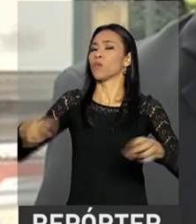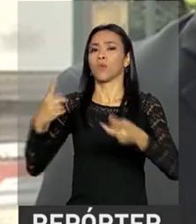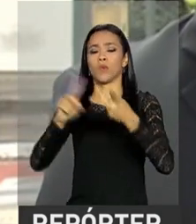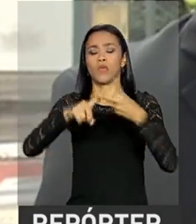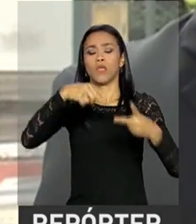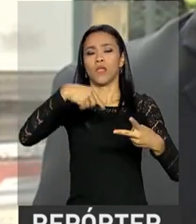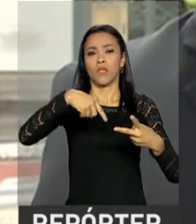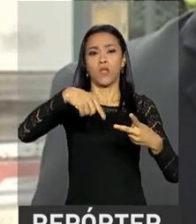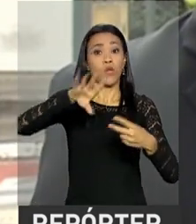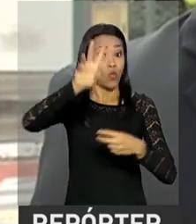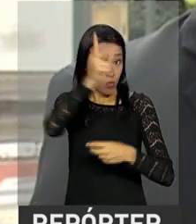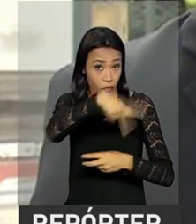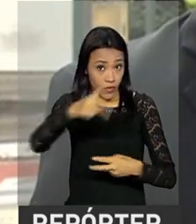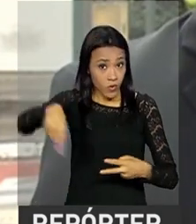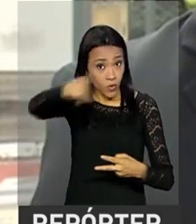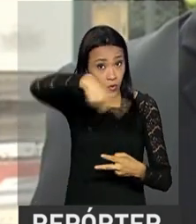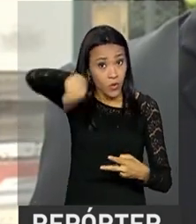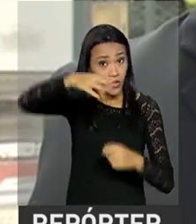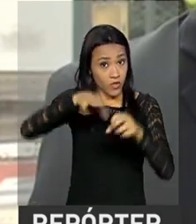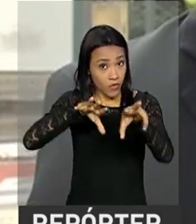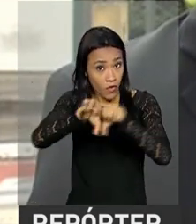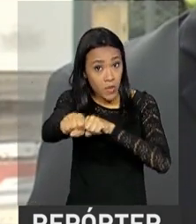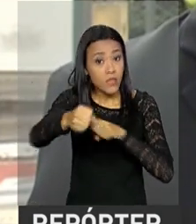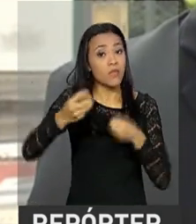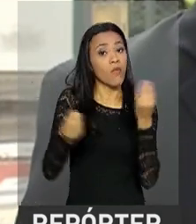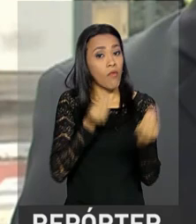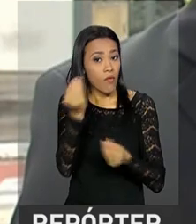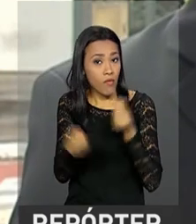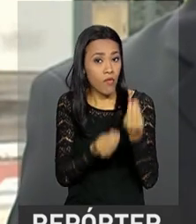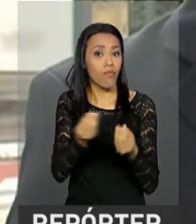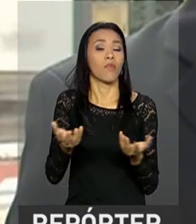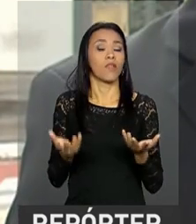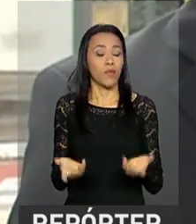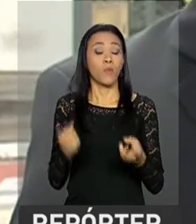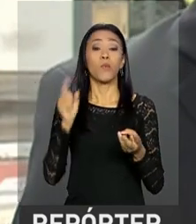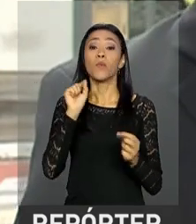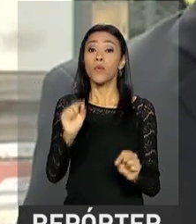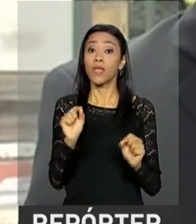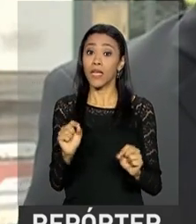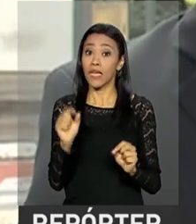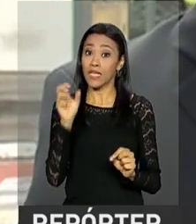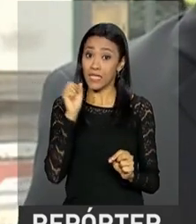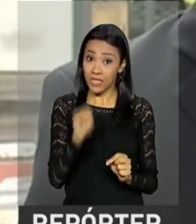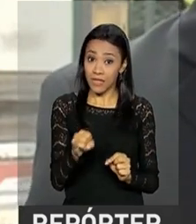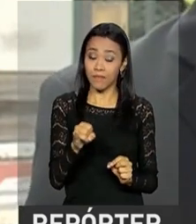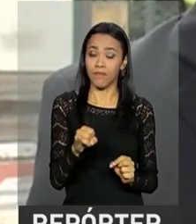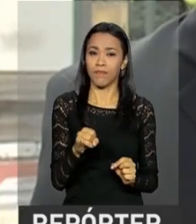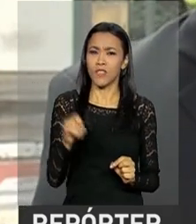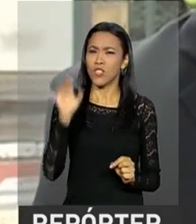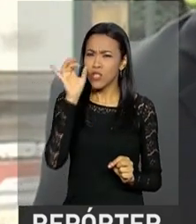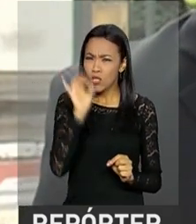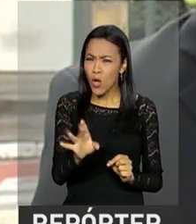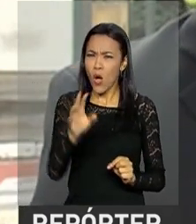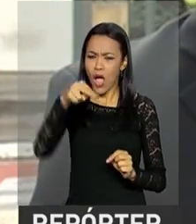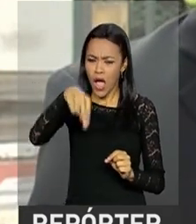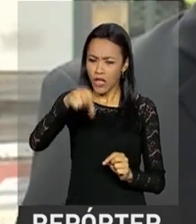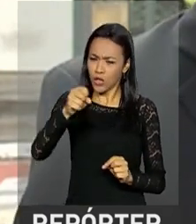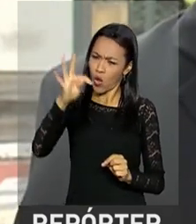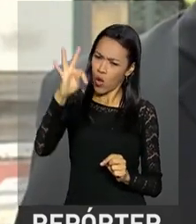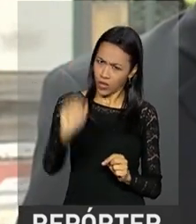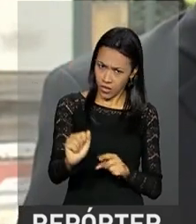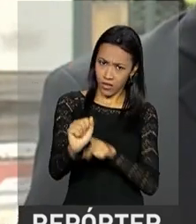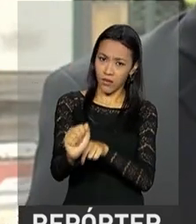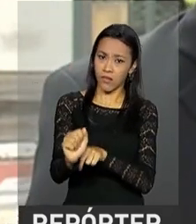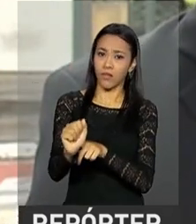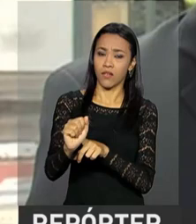corpo docente que são os professores e a formação deles o que chama atenção é que se consideradas só as notas do enad o